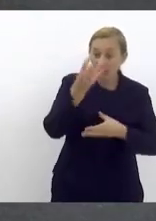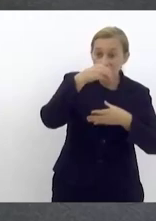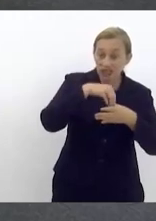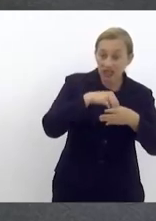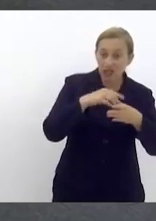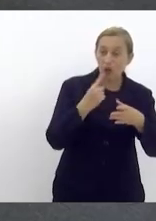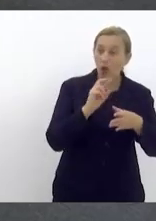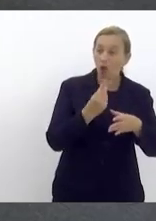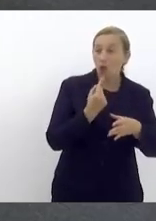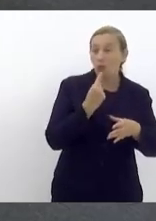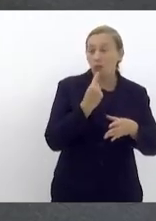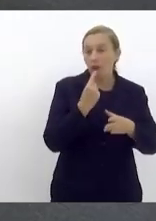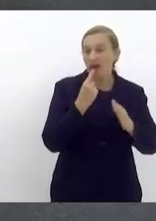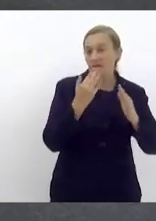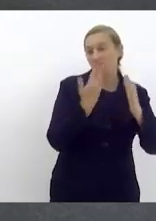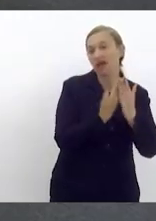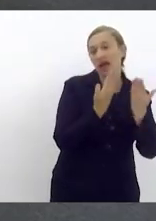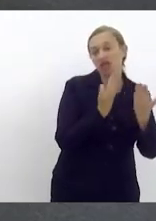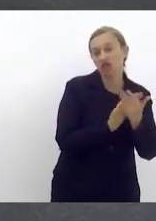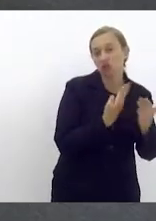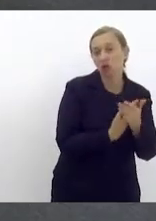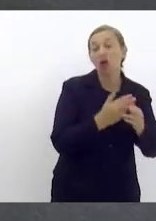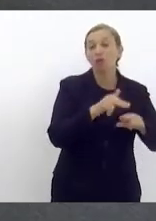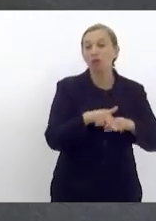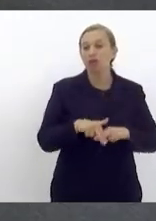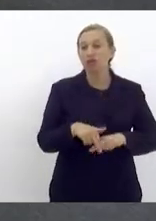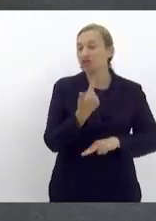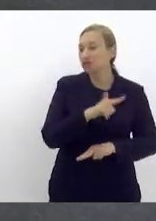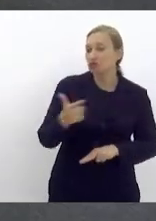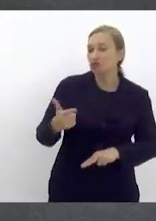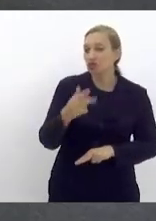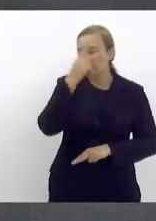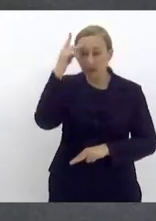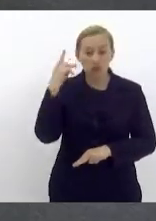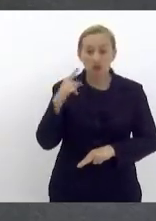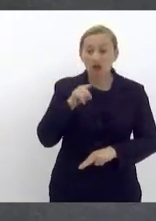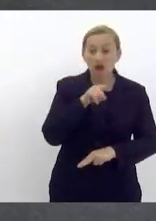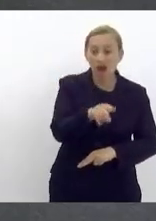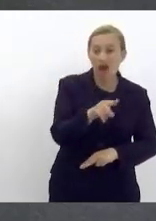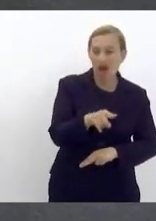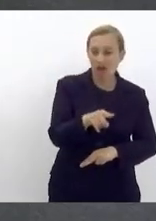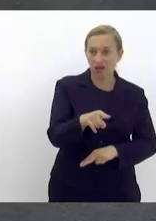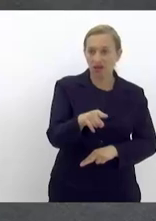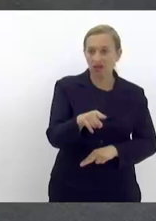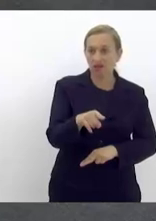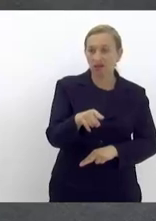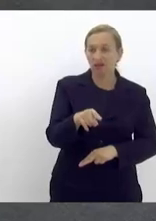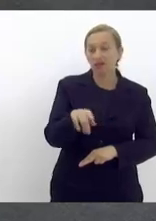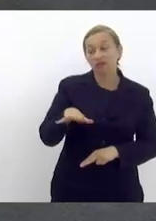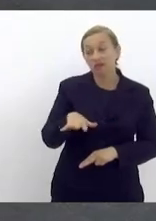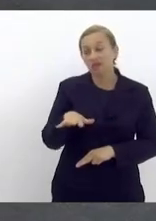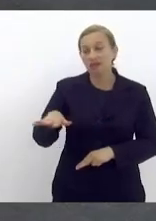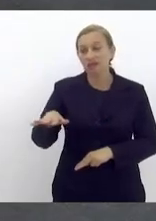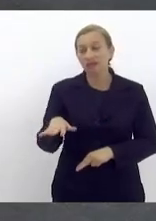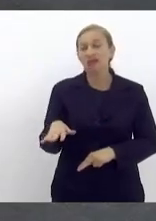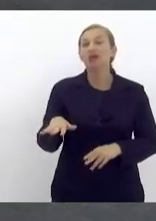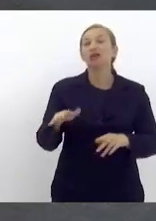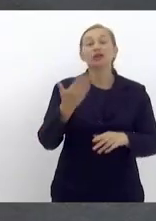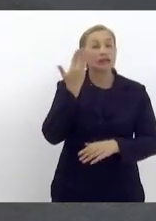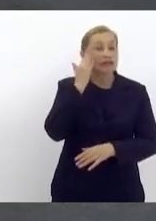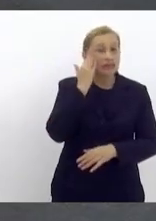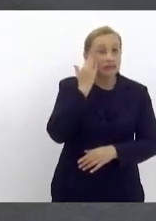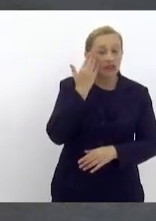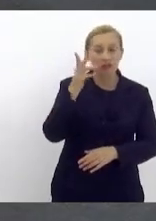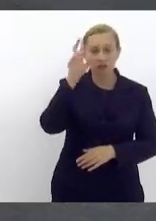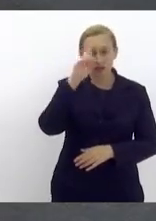escolas, e é por isso que aquela escola não tinha pessoas lá da comunidade escolar, e a gente